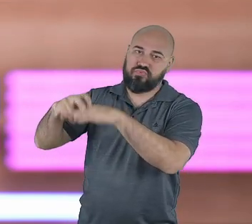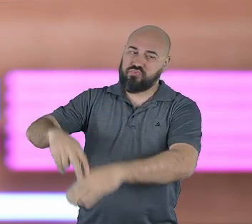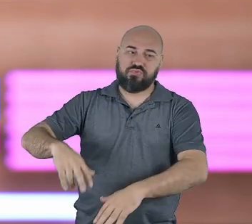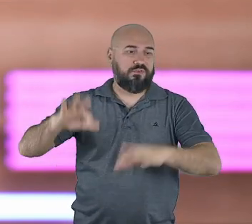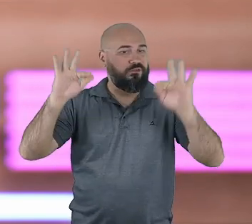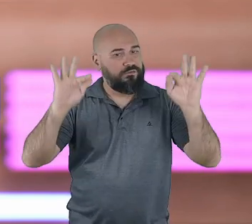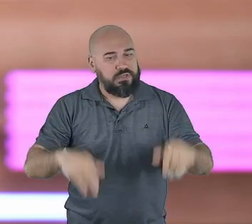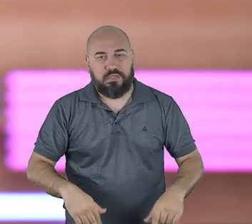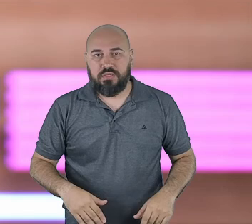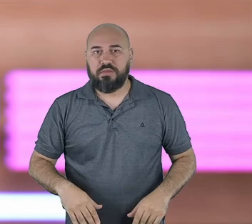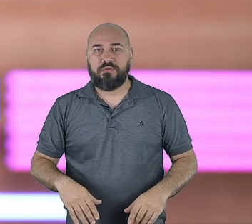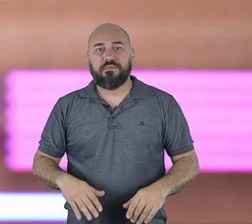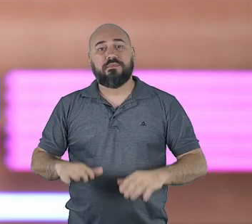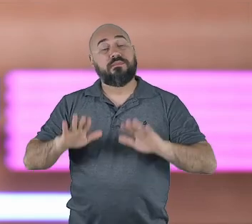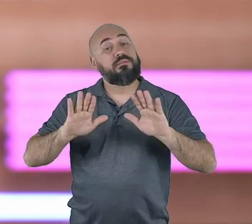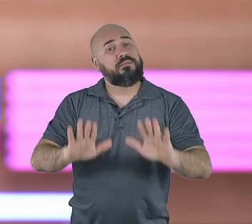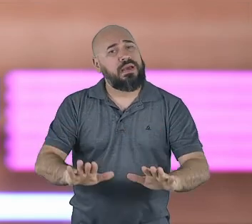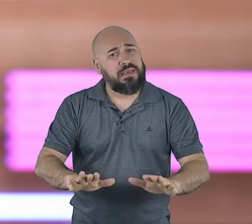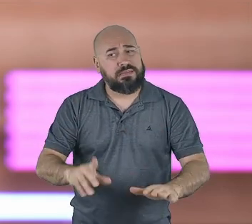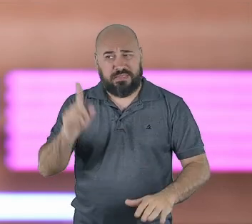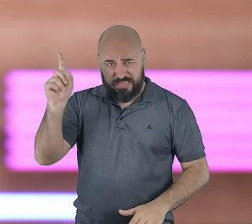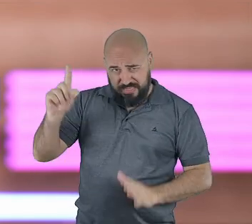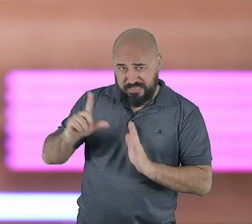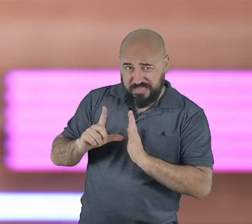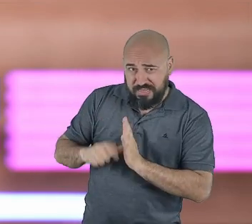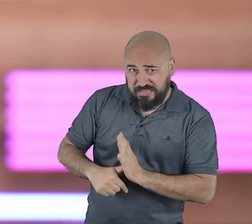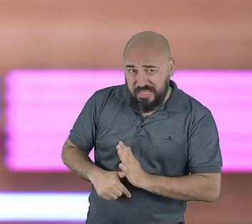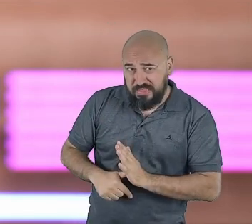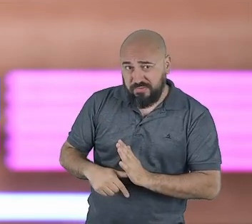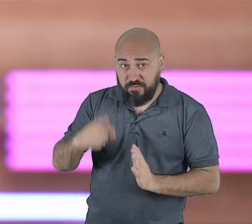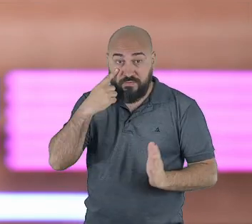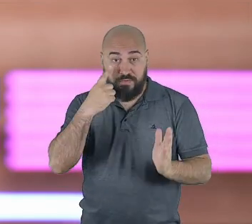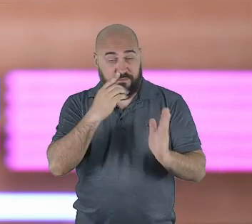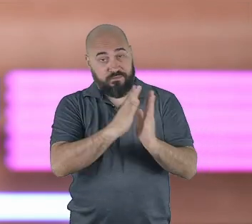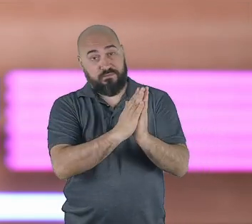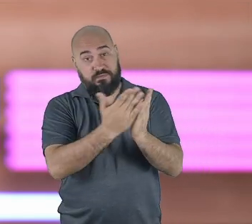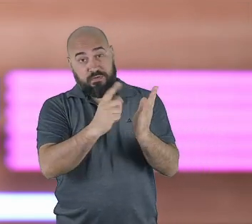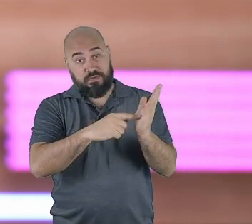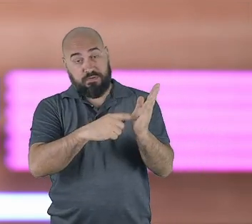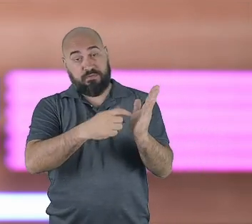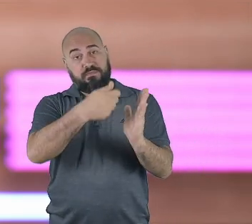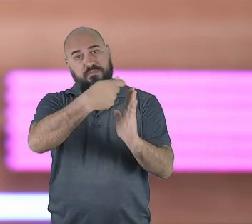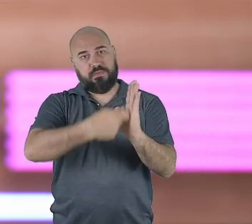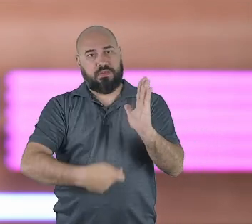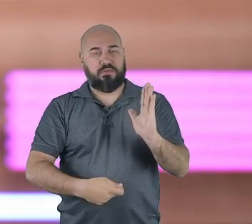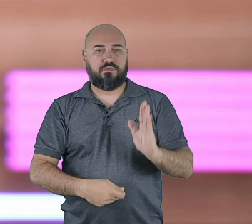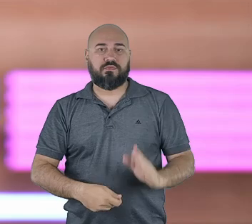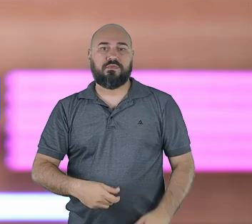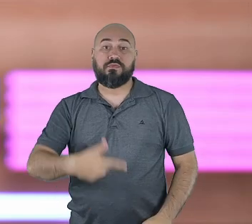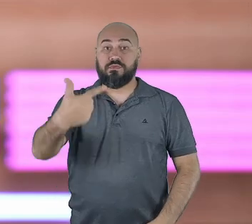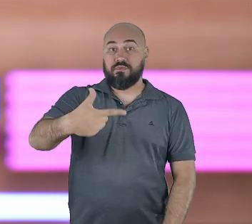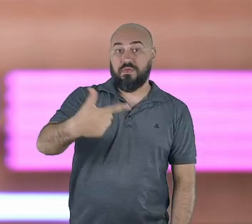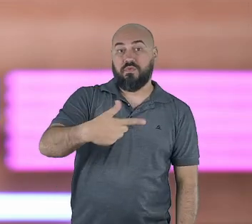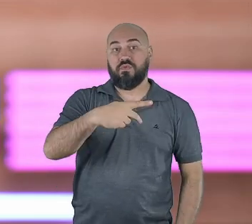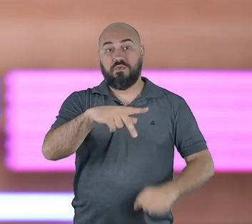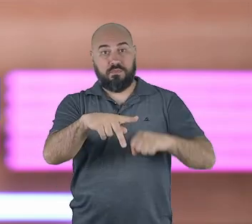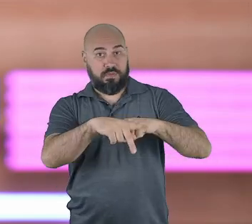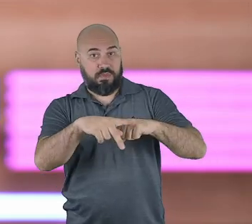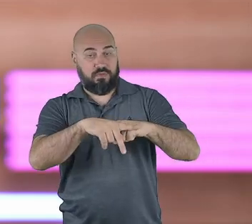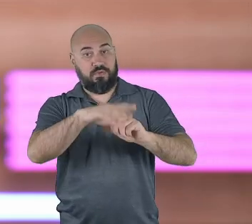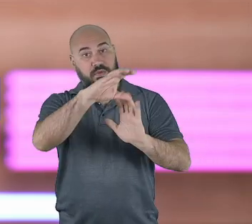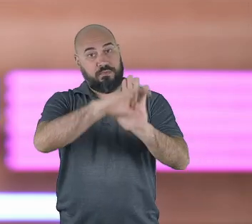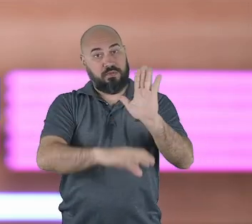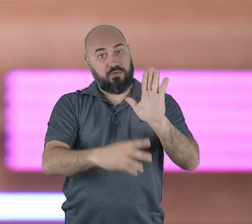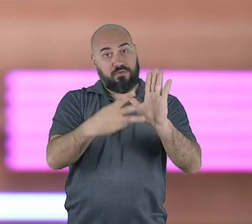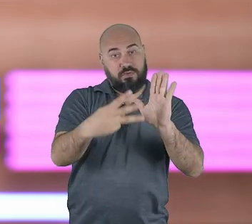dor, tragédia e maldade desse mundo. Mas será que ele está atrasado? Vamos comigo a um texto da Bíblia? 2 Pedro, capítulo 3,